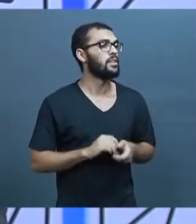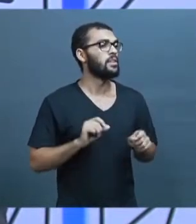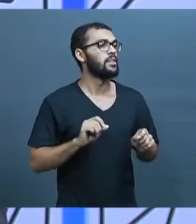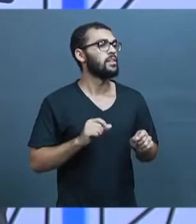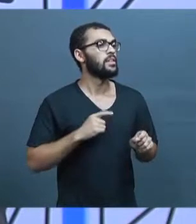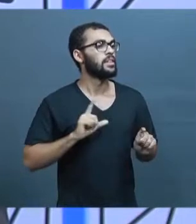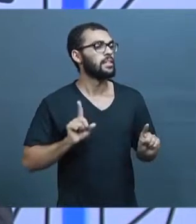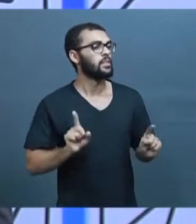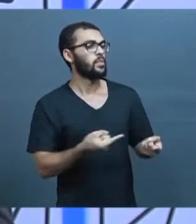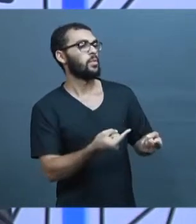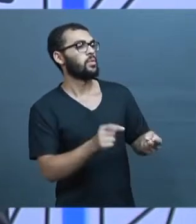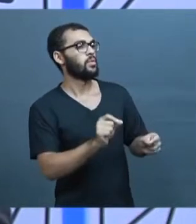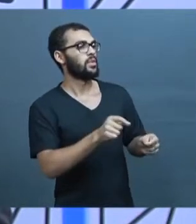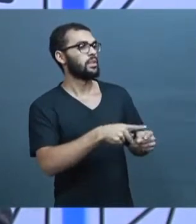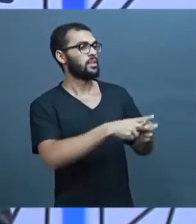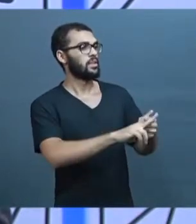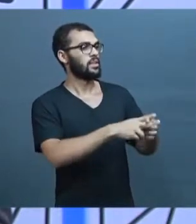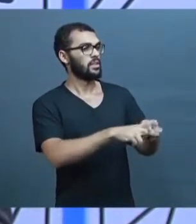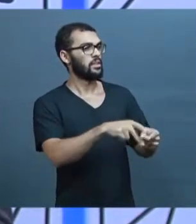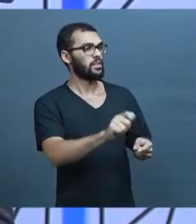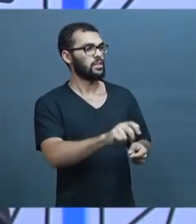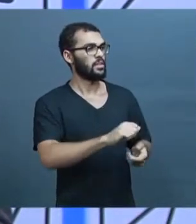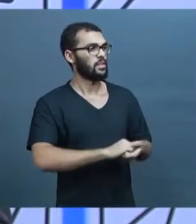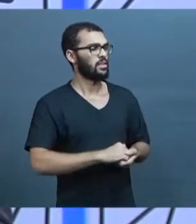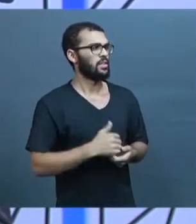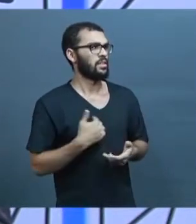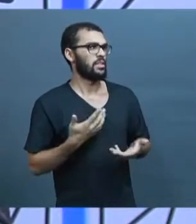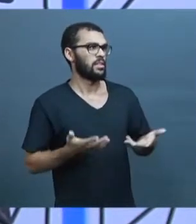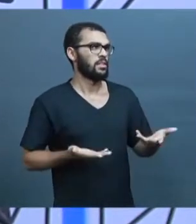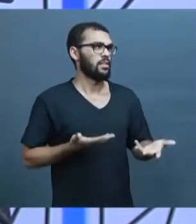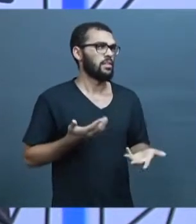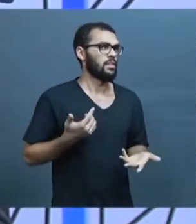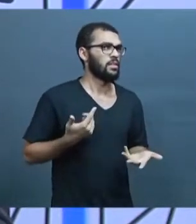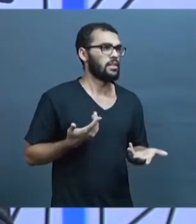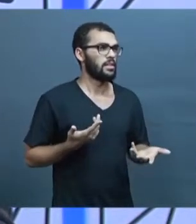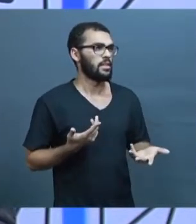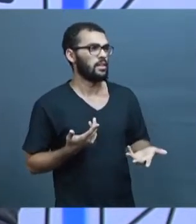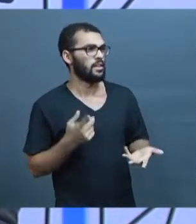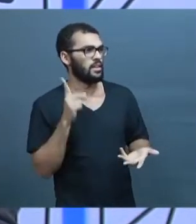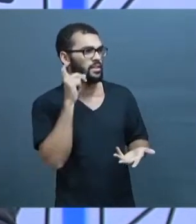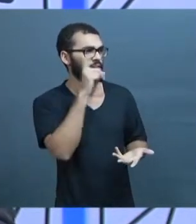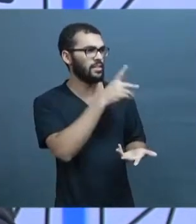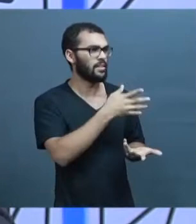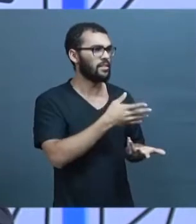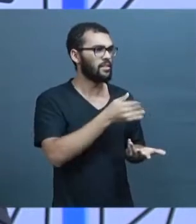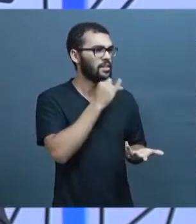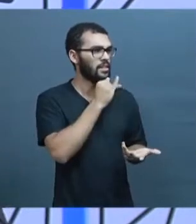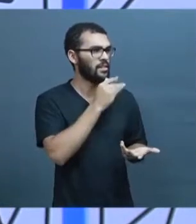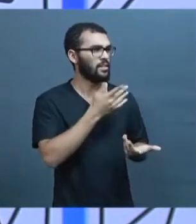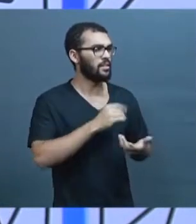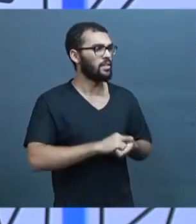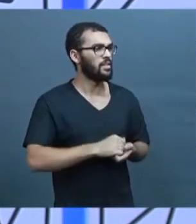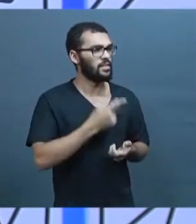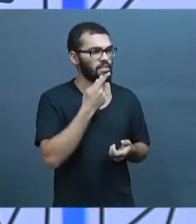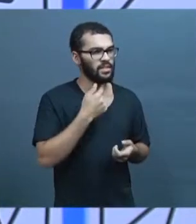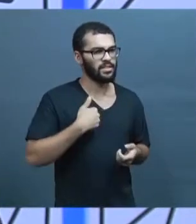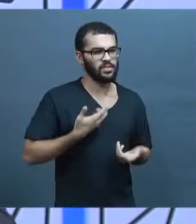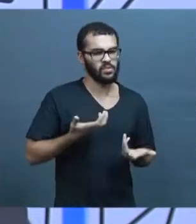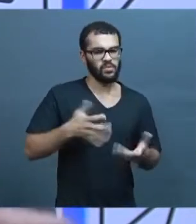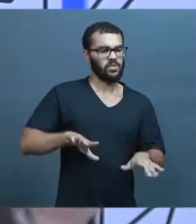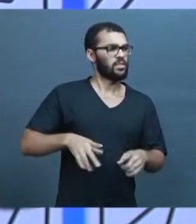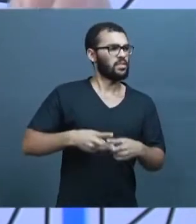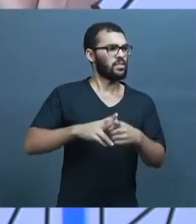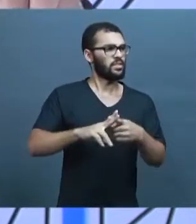reforma da Previdência. O que, no meu entendimento, me parece ali uma contradição muito grande. Porque se você é contra a reforma da